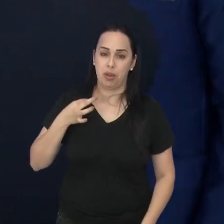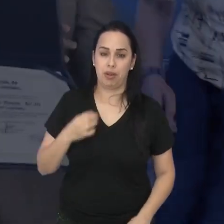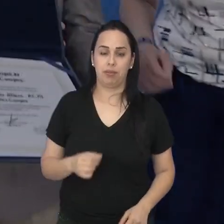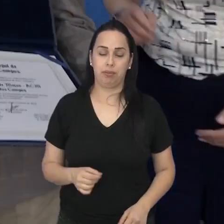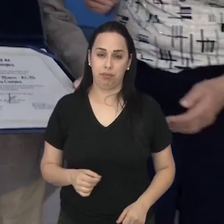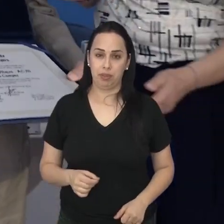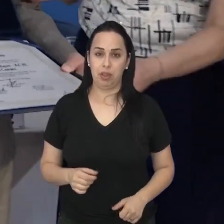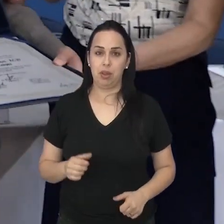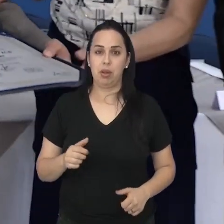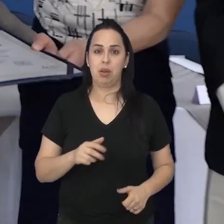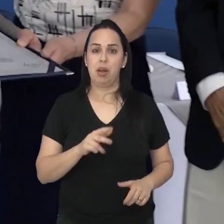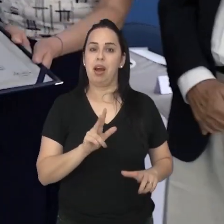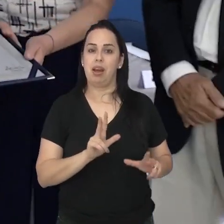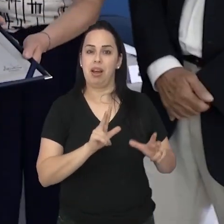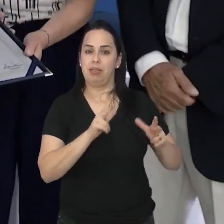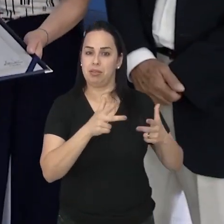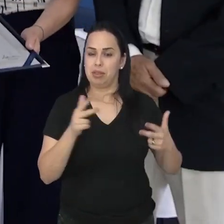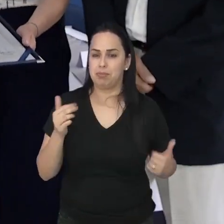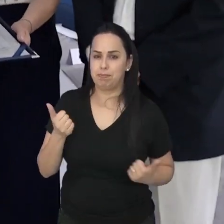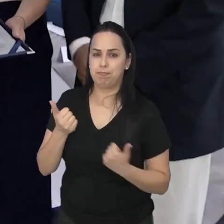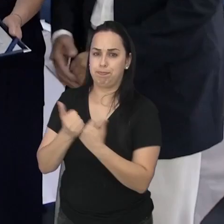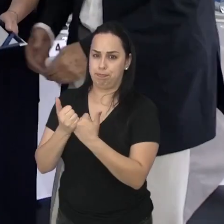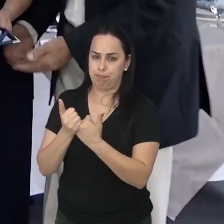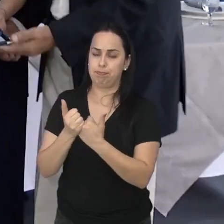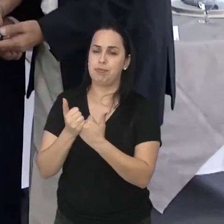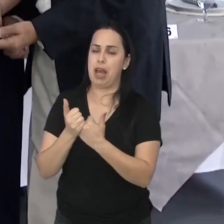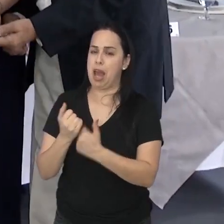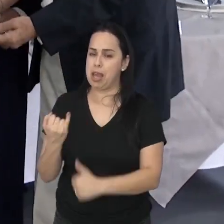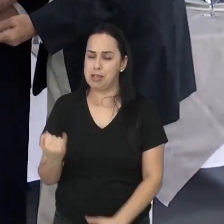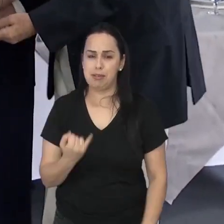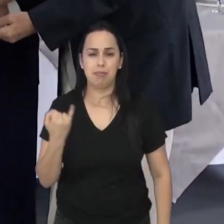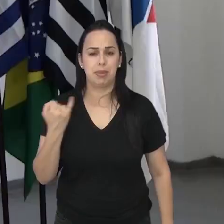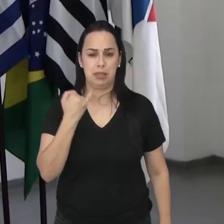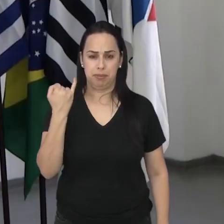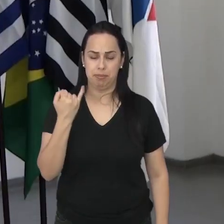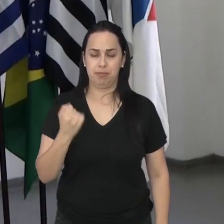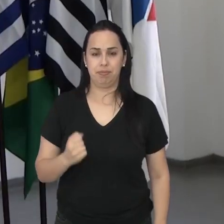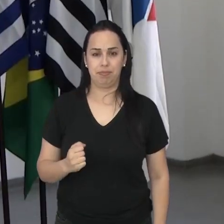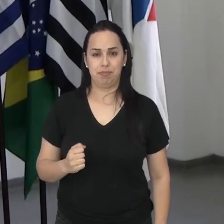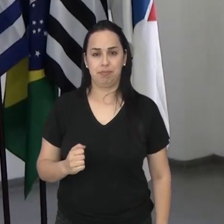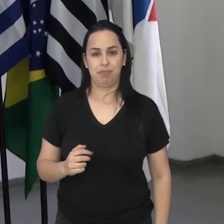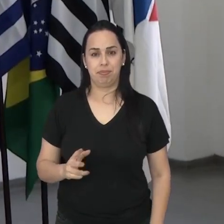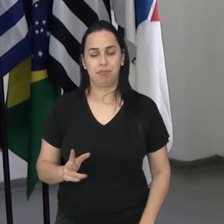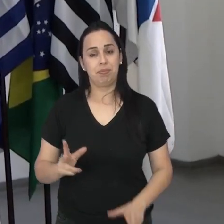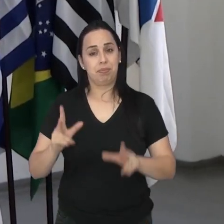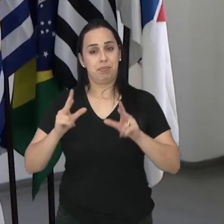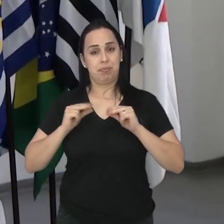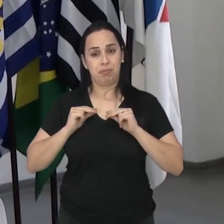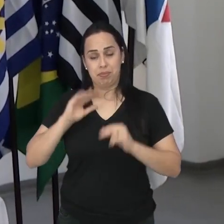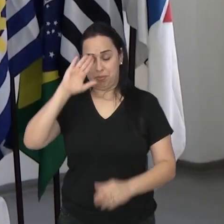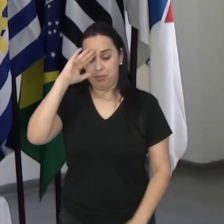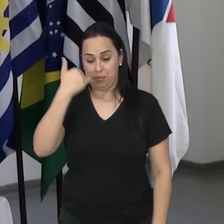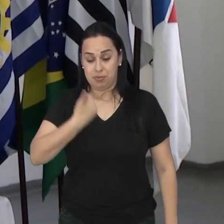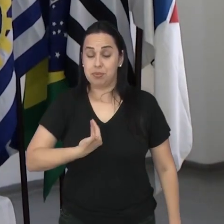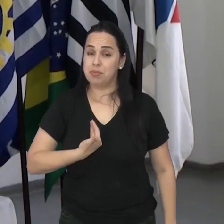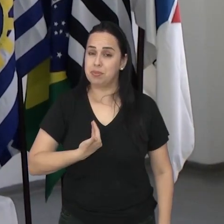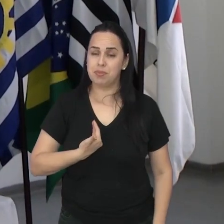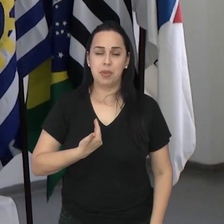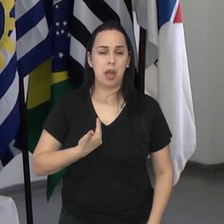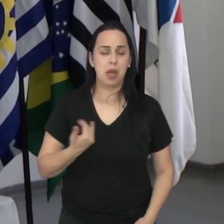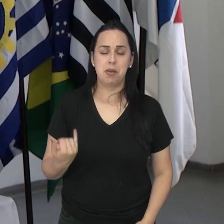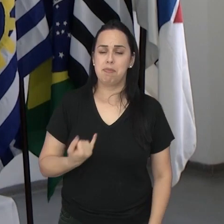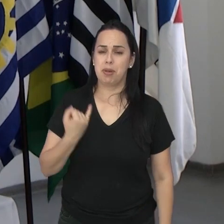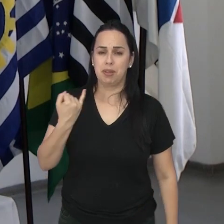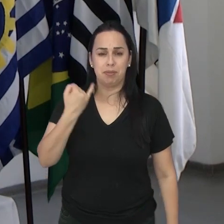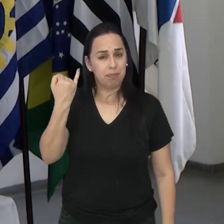Segundo ele, o apoio do poder público também é importante nesse processo. É uma honra para a ACM receber essa